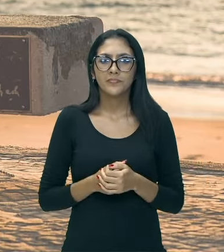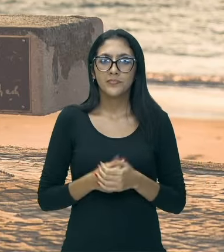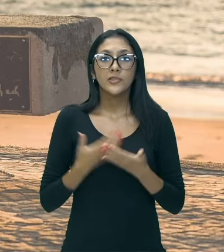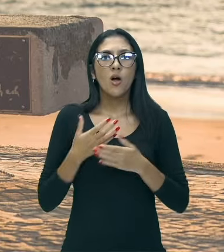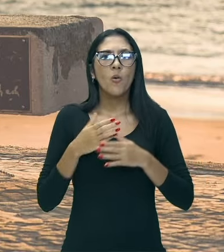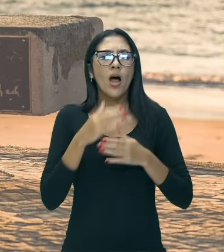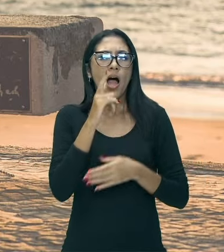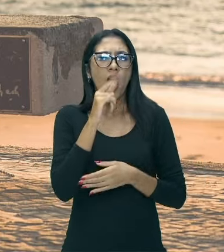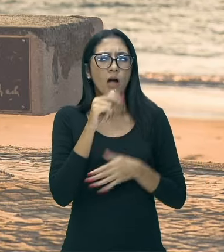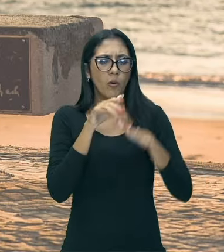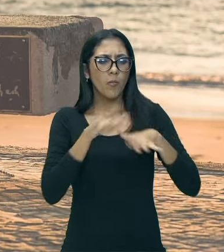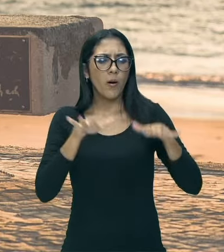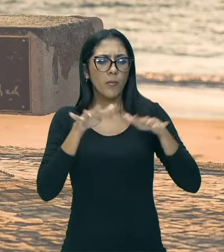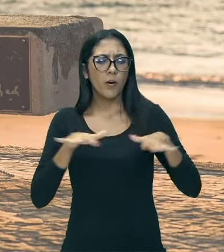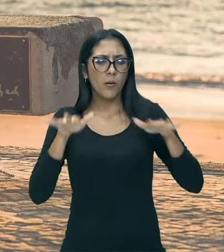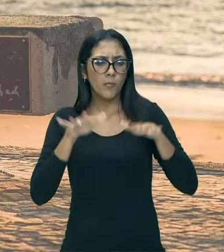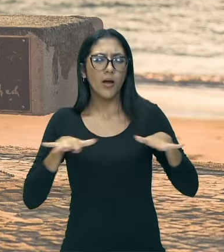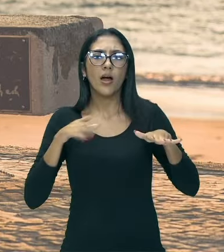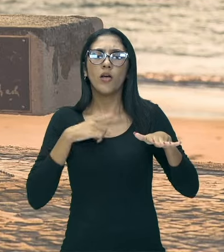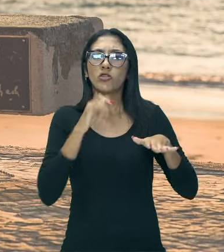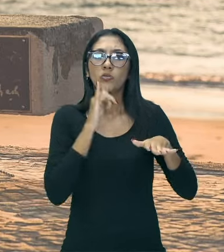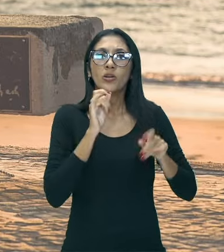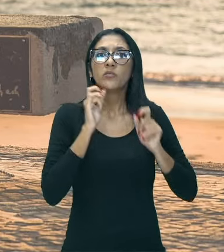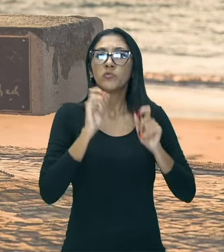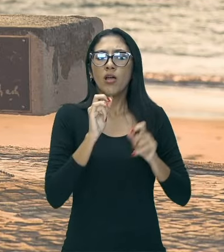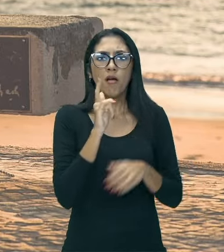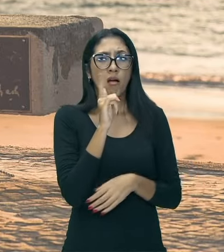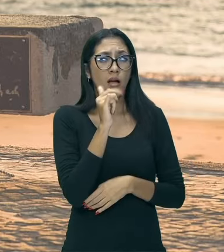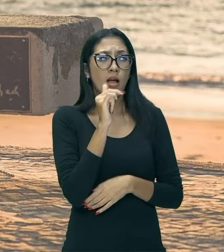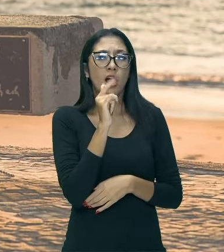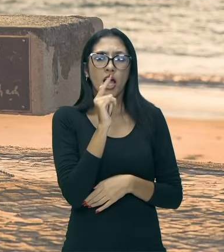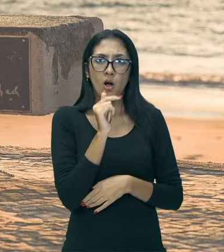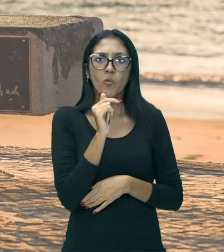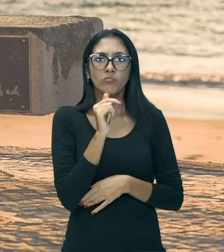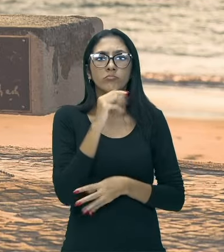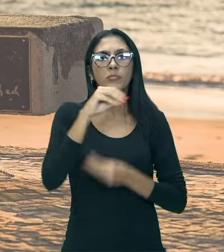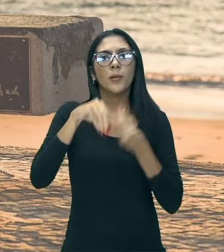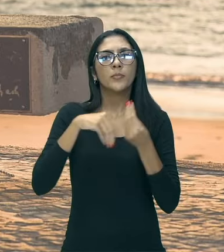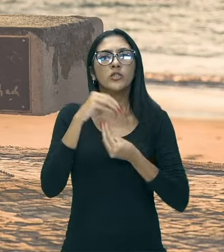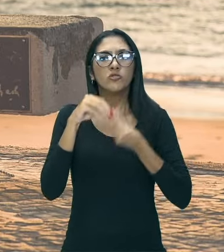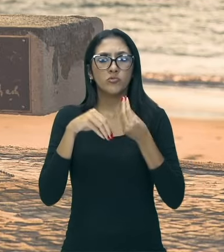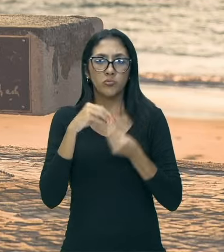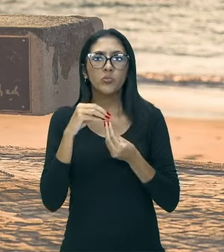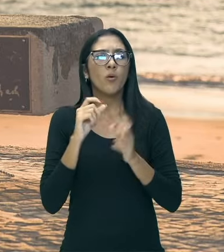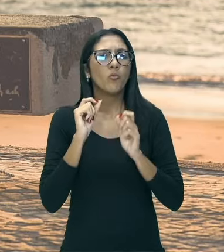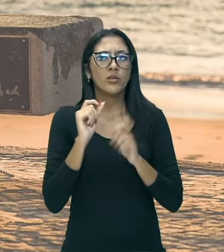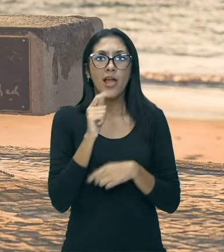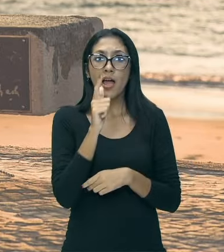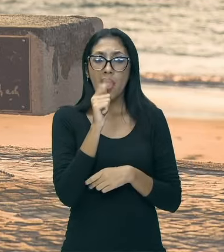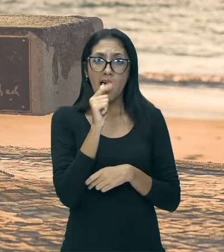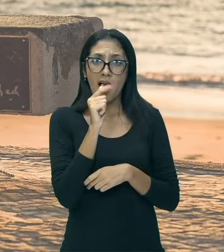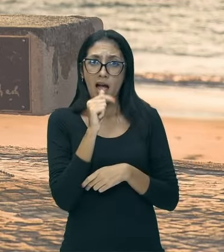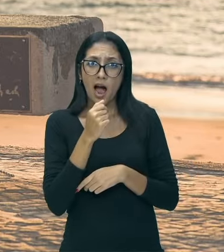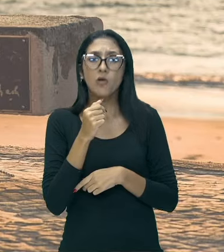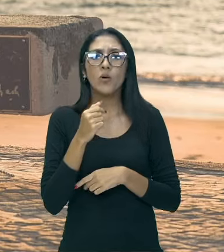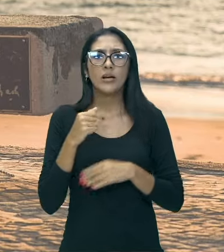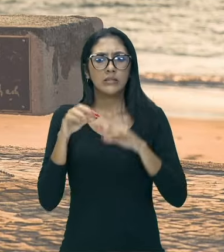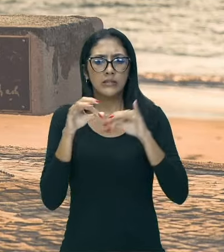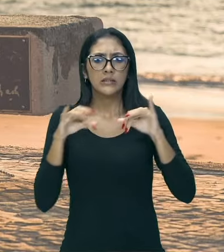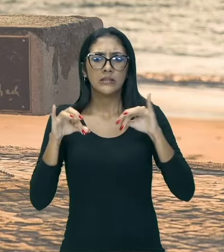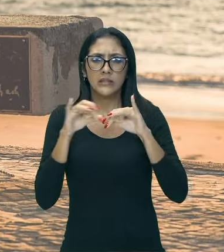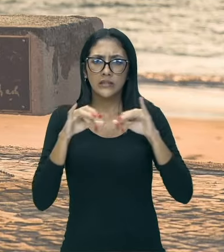solução líquida. O mar, ele é formado de água, sais